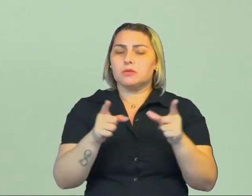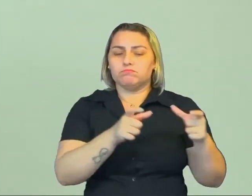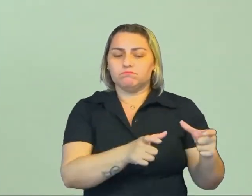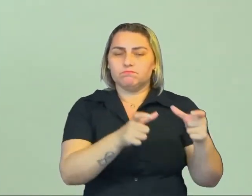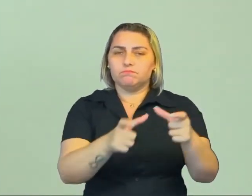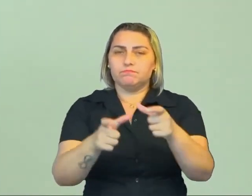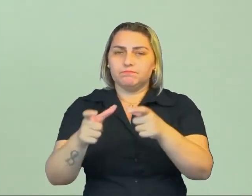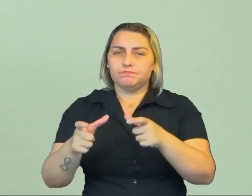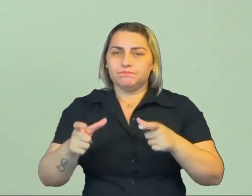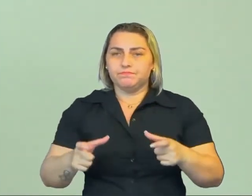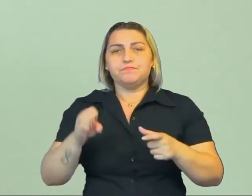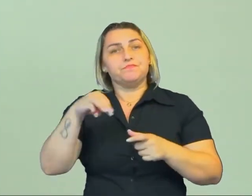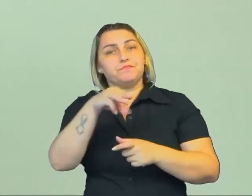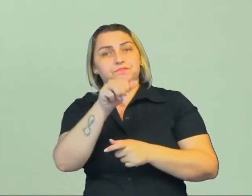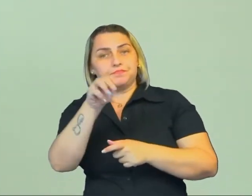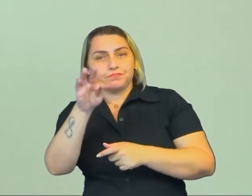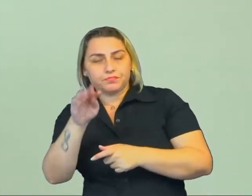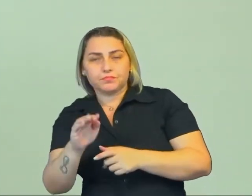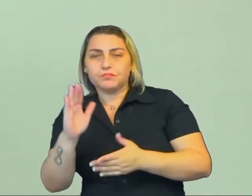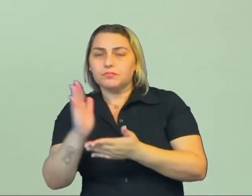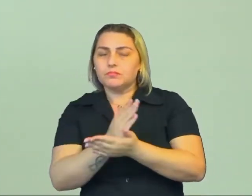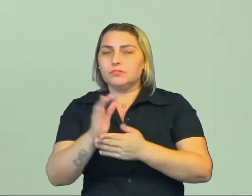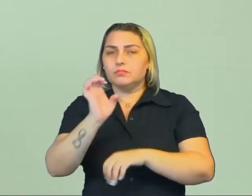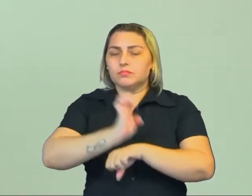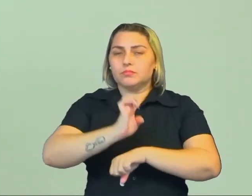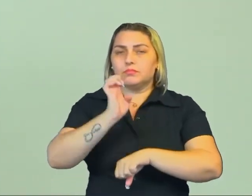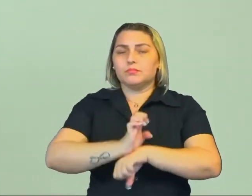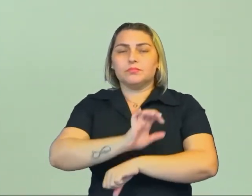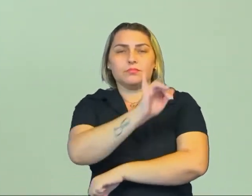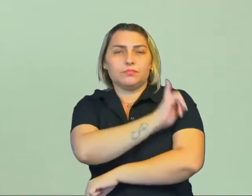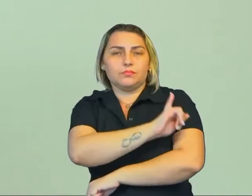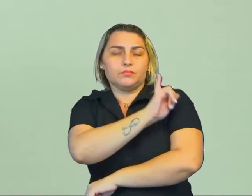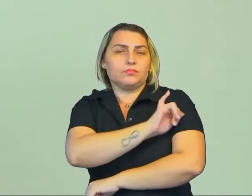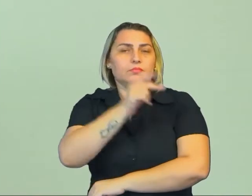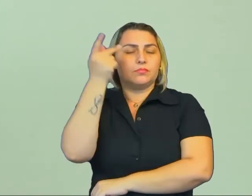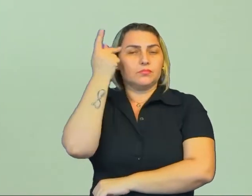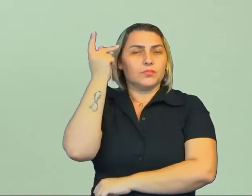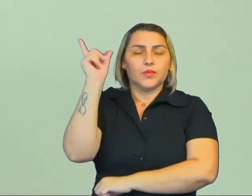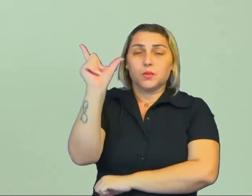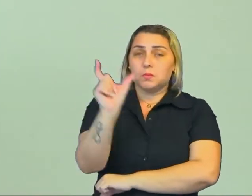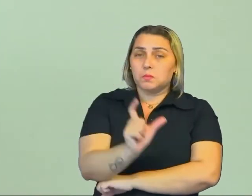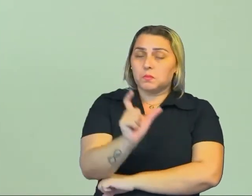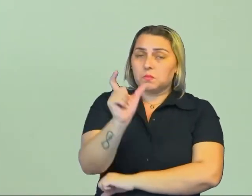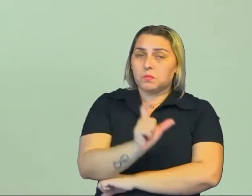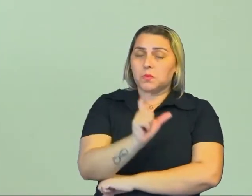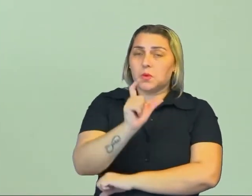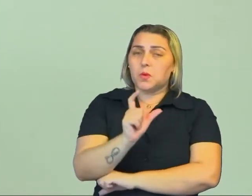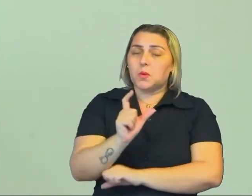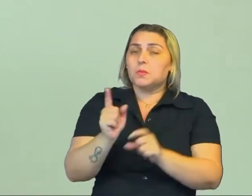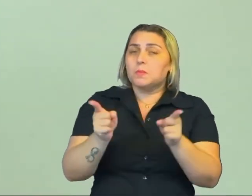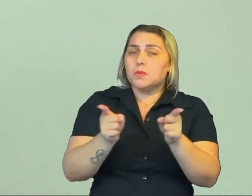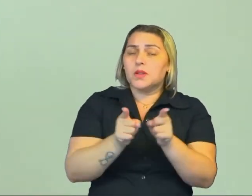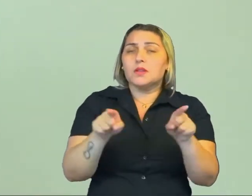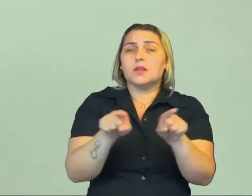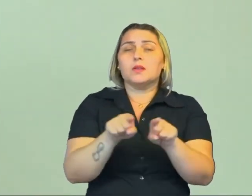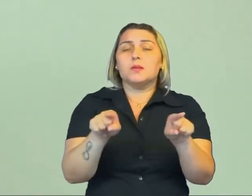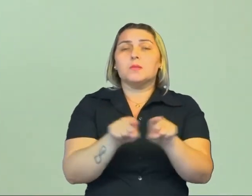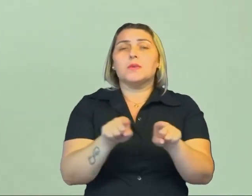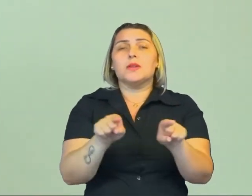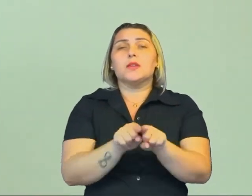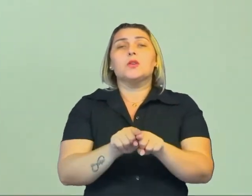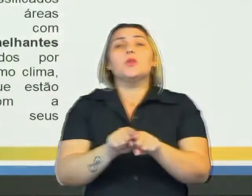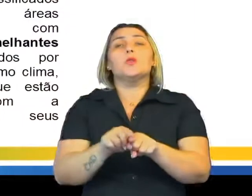pontos da Mata Atlântica em alguns estados, como o Rio e São Paulo, e um pequeno pedaço no nosso